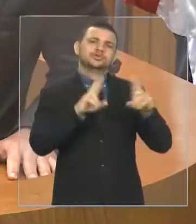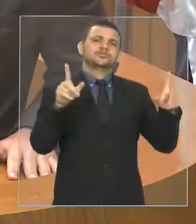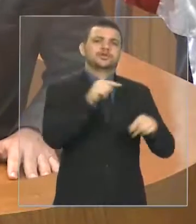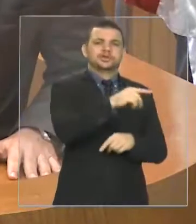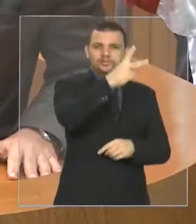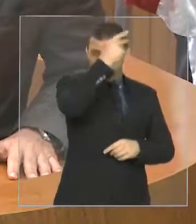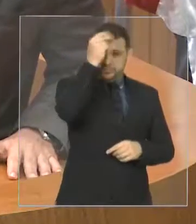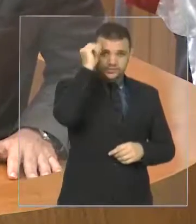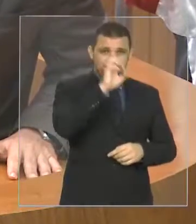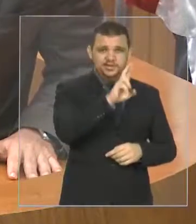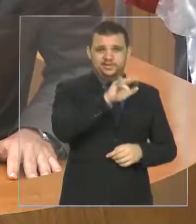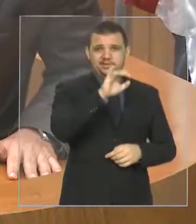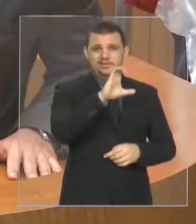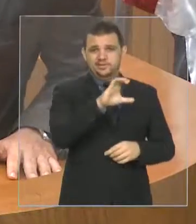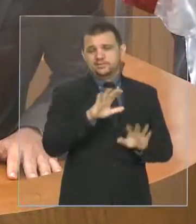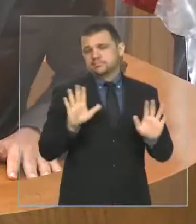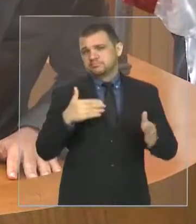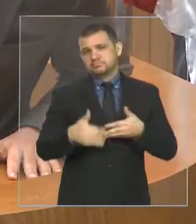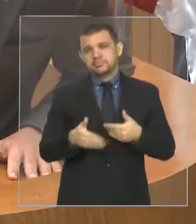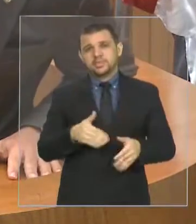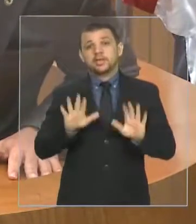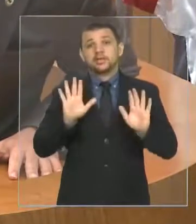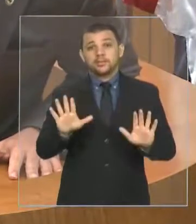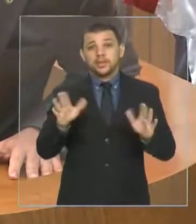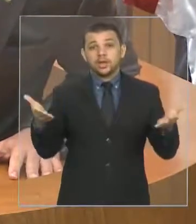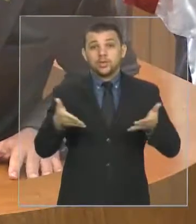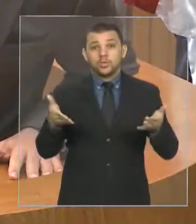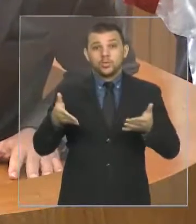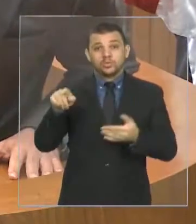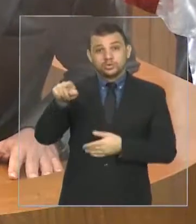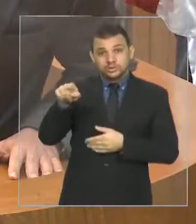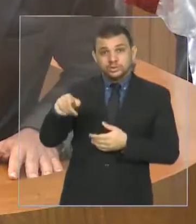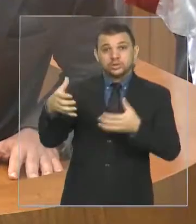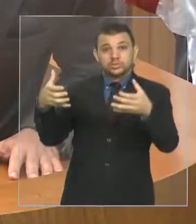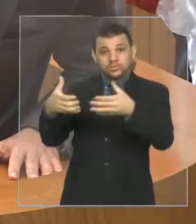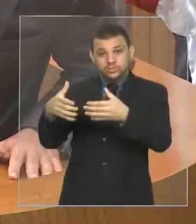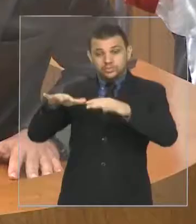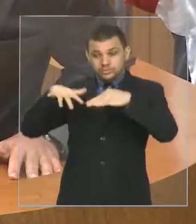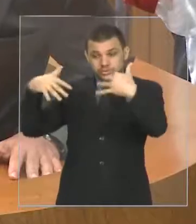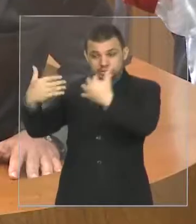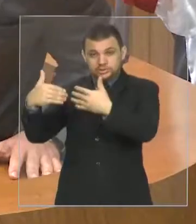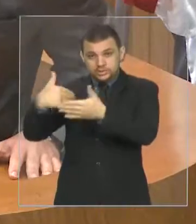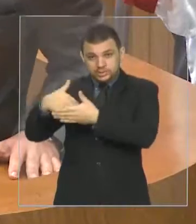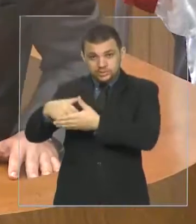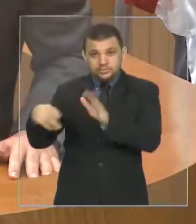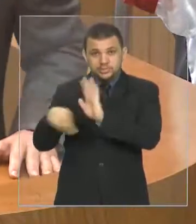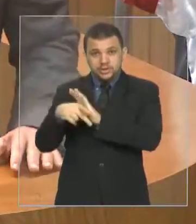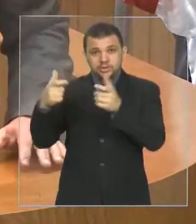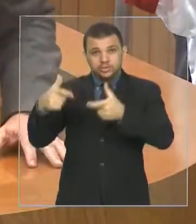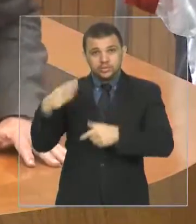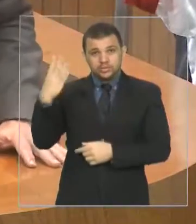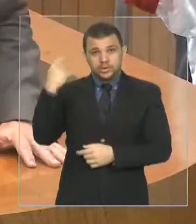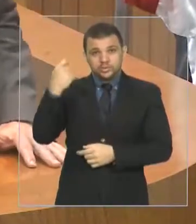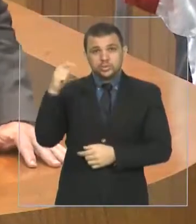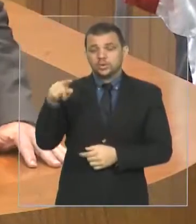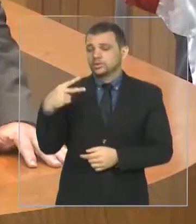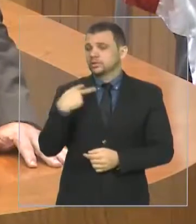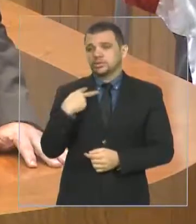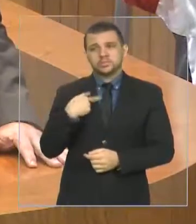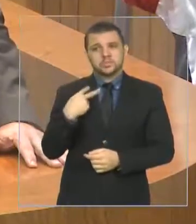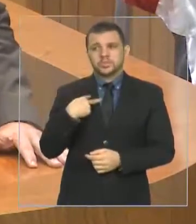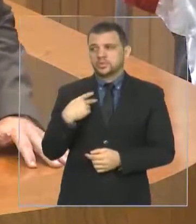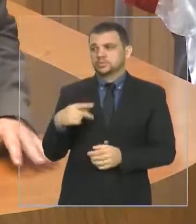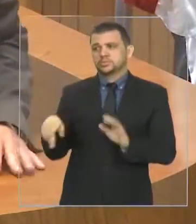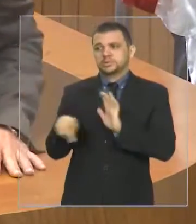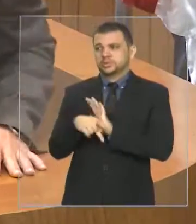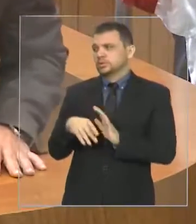hoje, de Barra do Corda, não vai abrigar nenhum jogo da Copa do Nordeste, não vai abrigar nenhum jogo da Copa do Brasil. Né? Então,